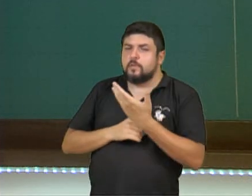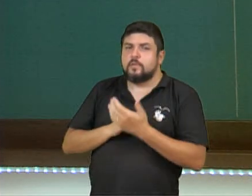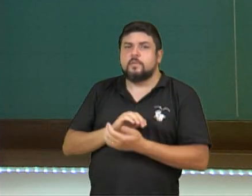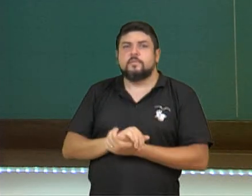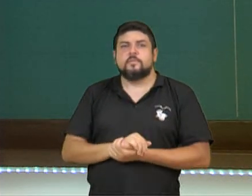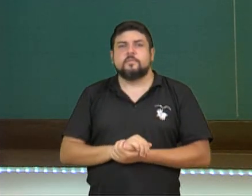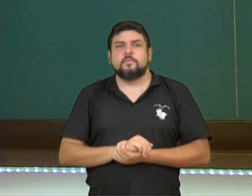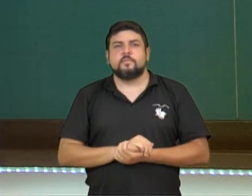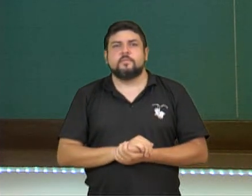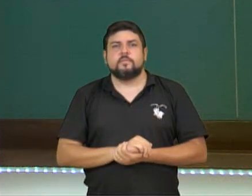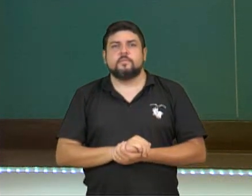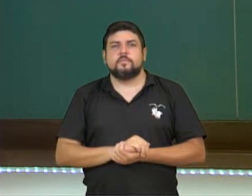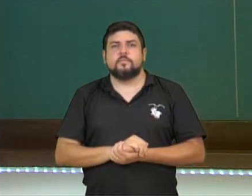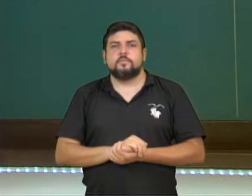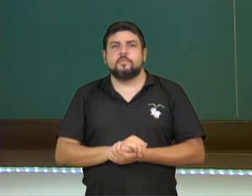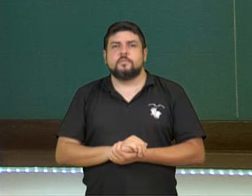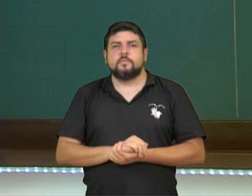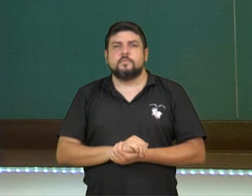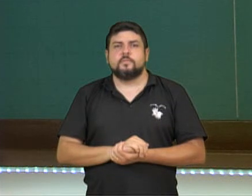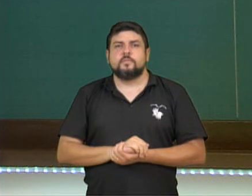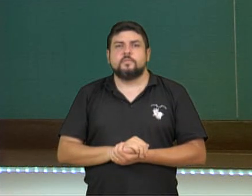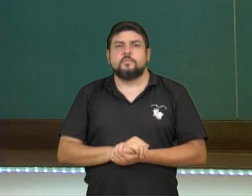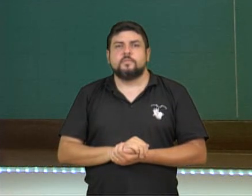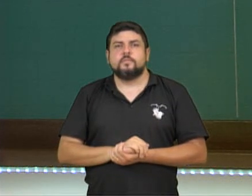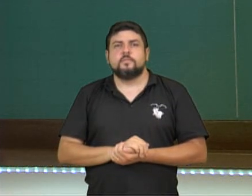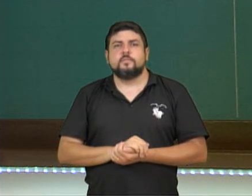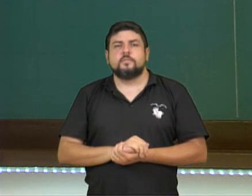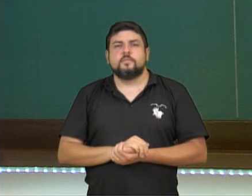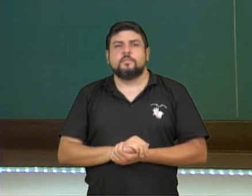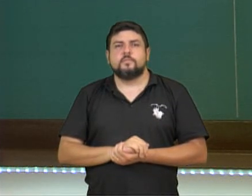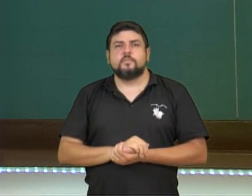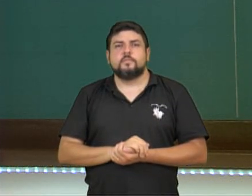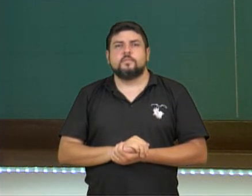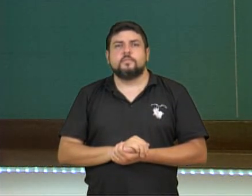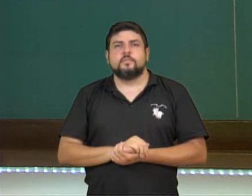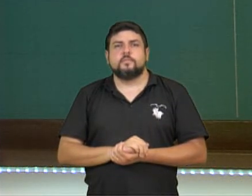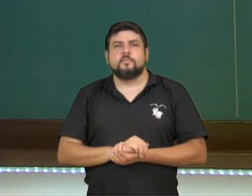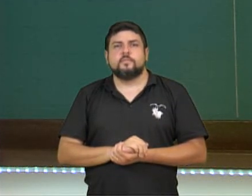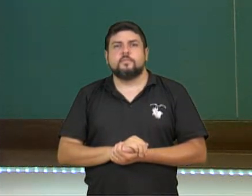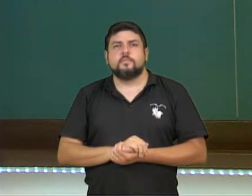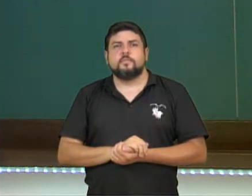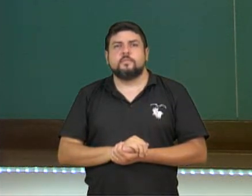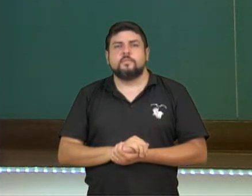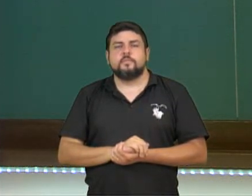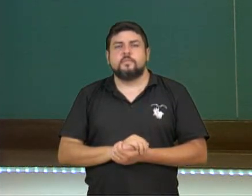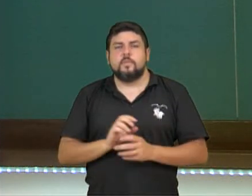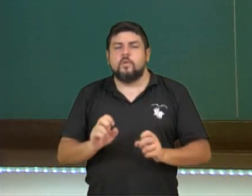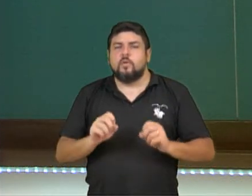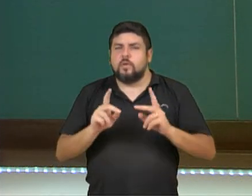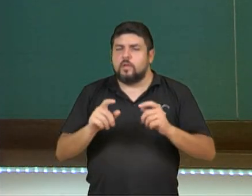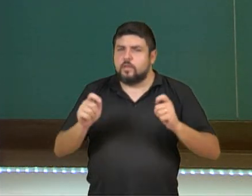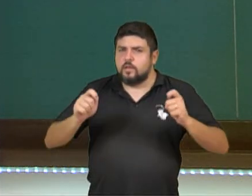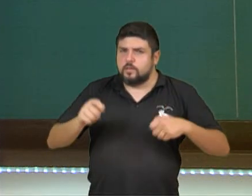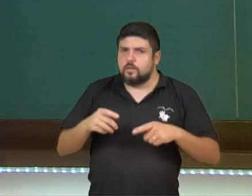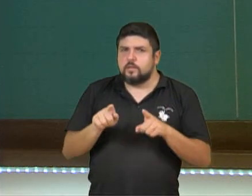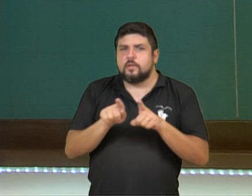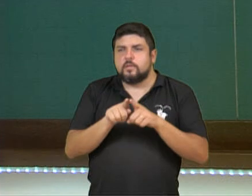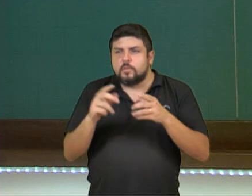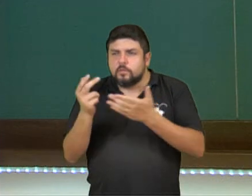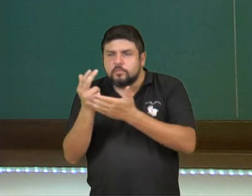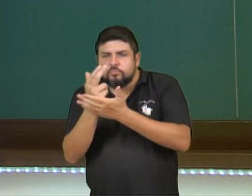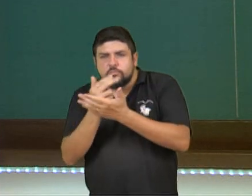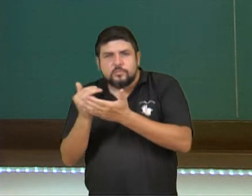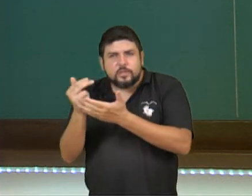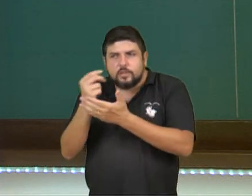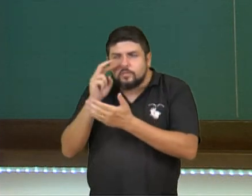2 vezes o primeiro pelo segundo, mais o quadrado do segundo termo, ok? E dá para fazer também com os desenhinhos com a